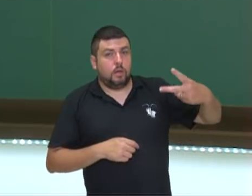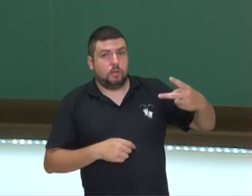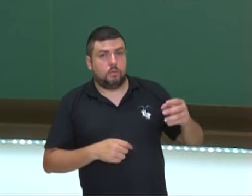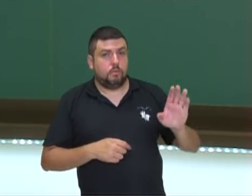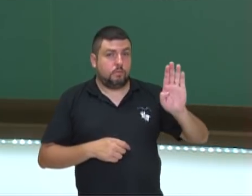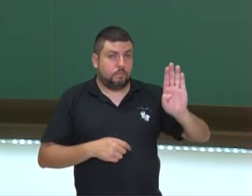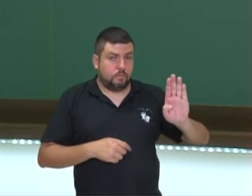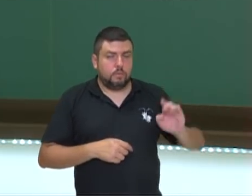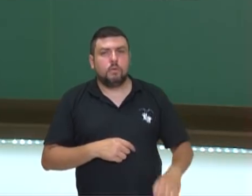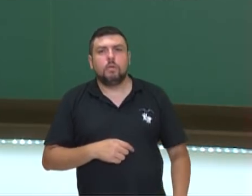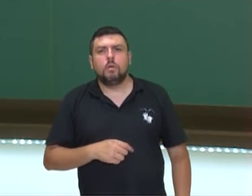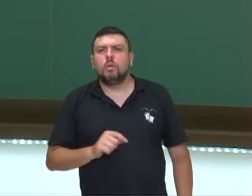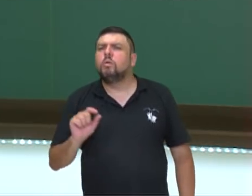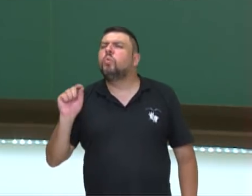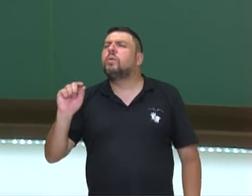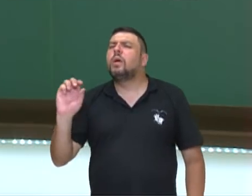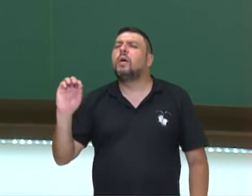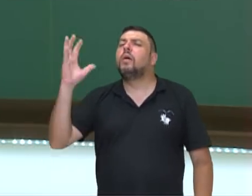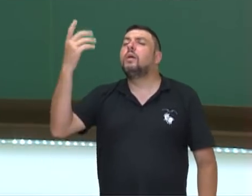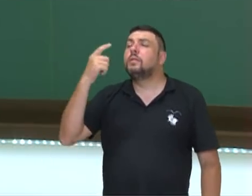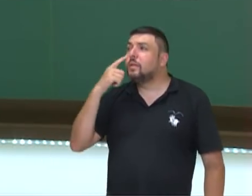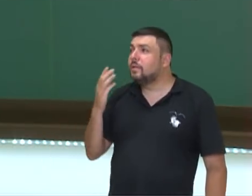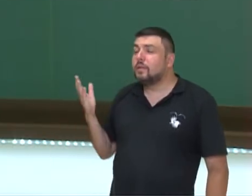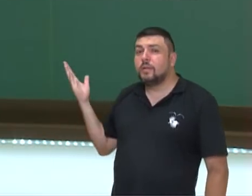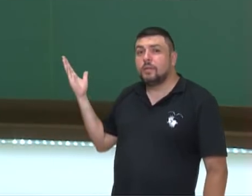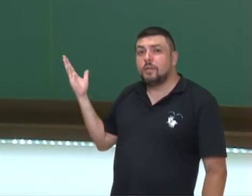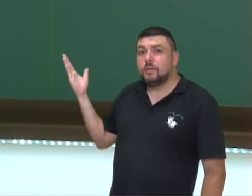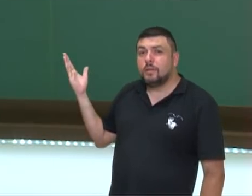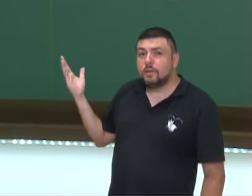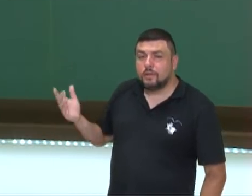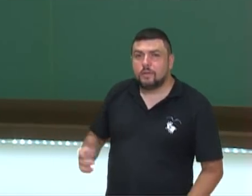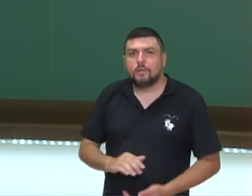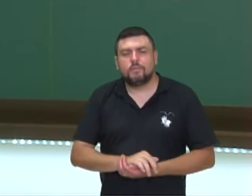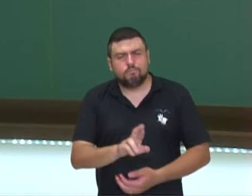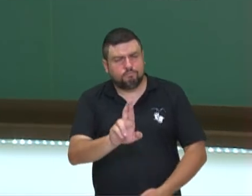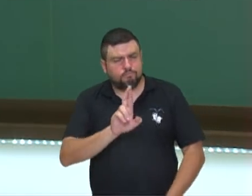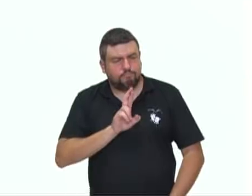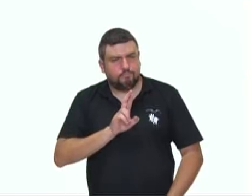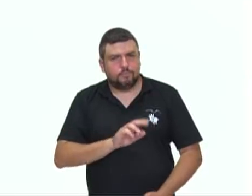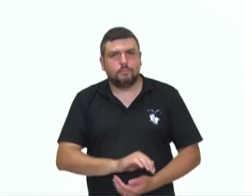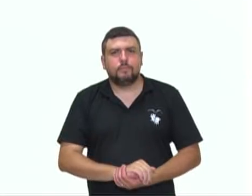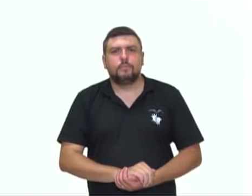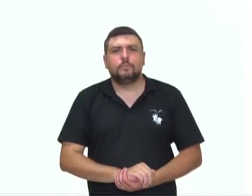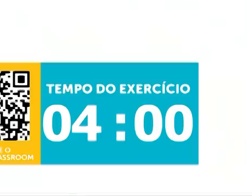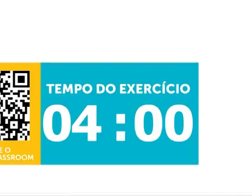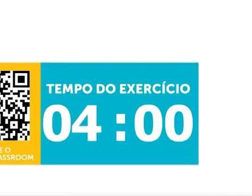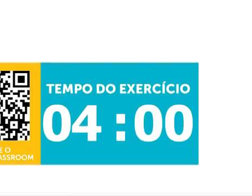letra B, o que está acontecendo na cena? Responde aí pra gente.